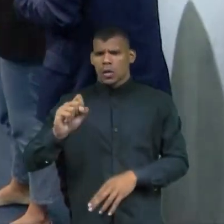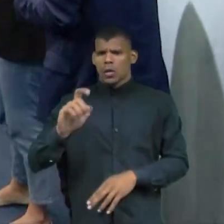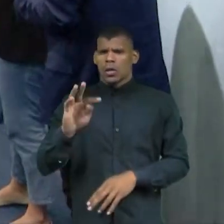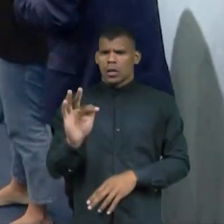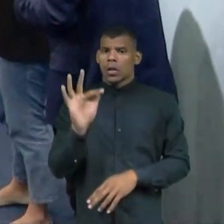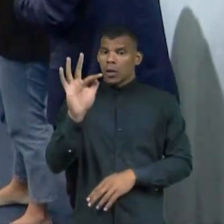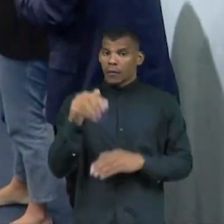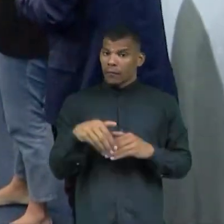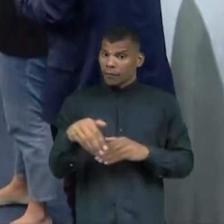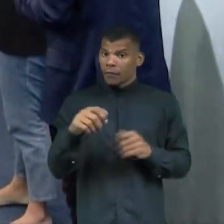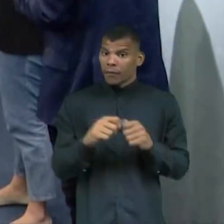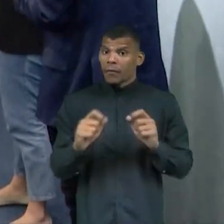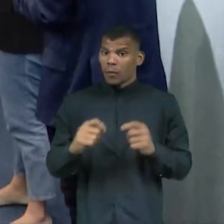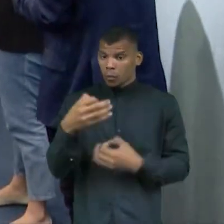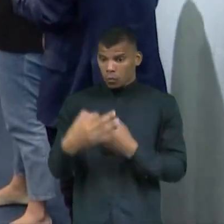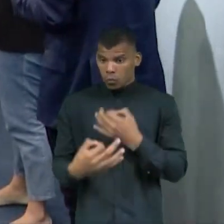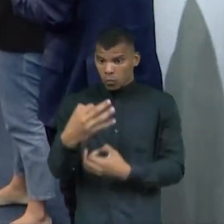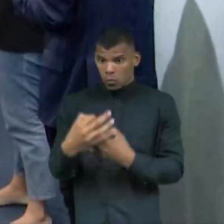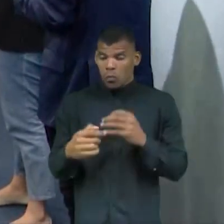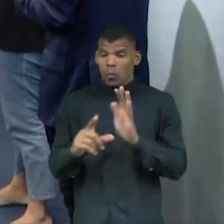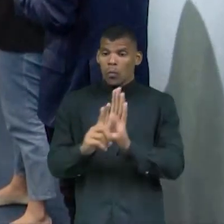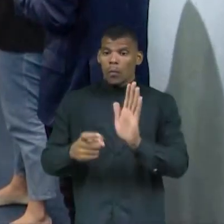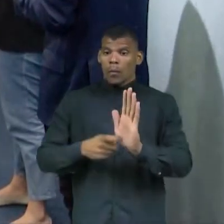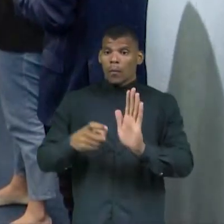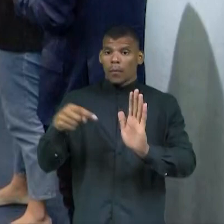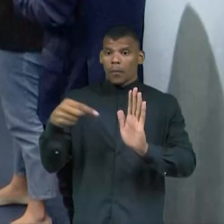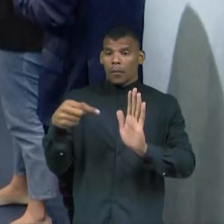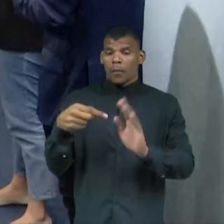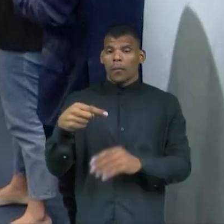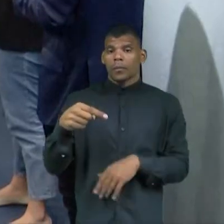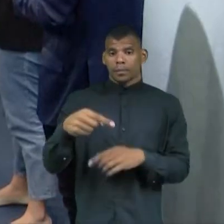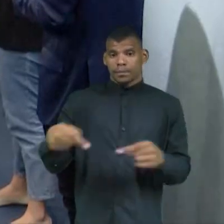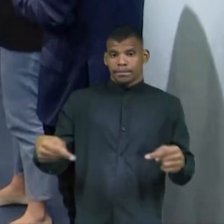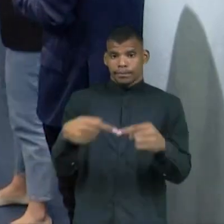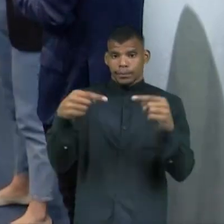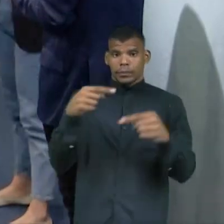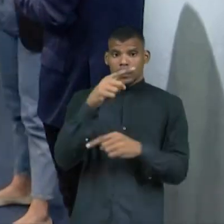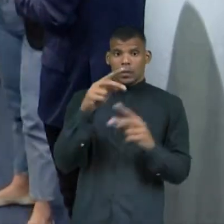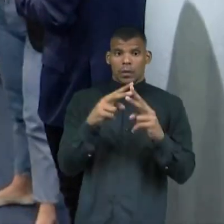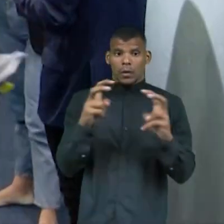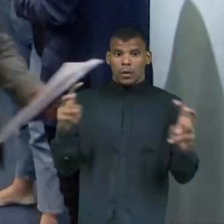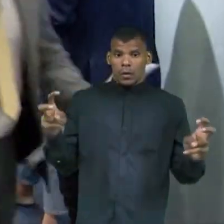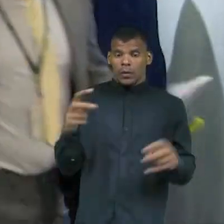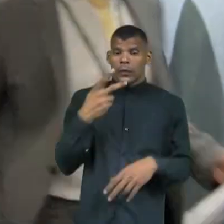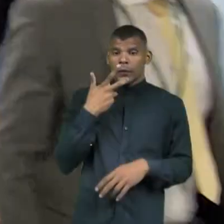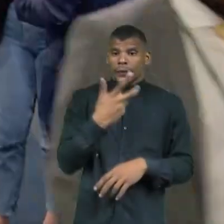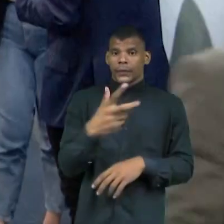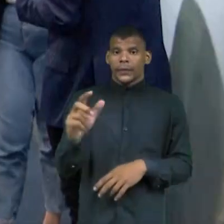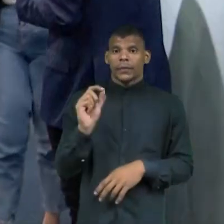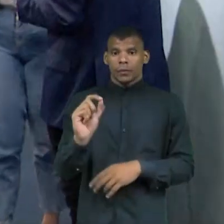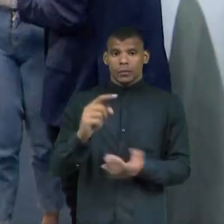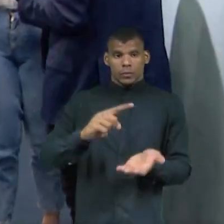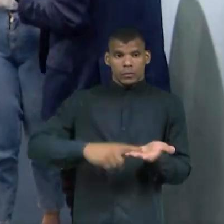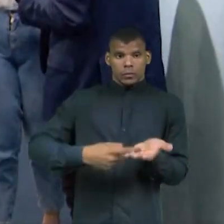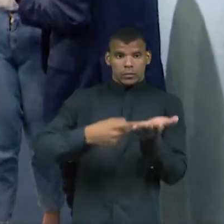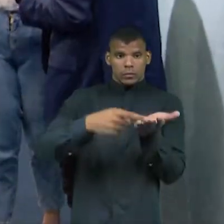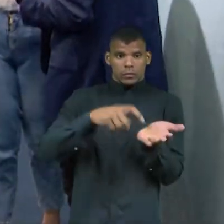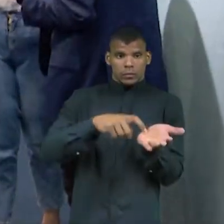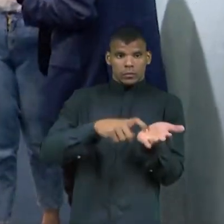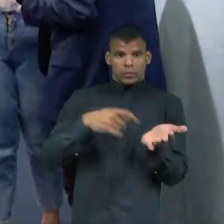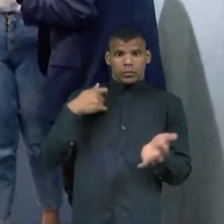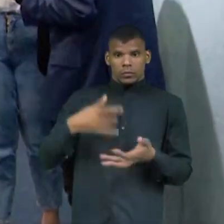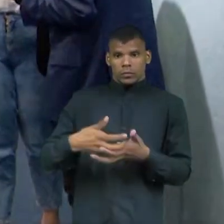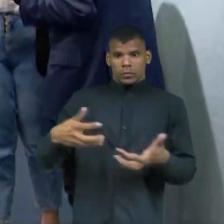fez um julgado de uma lei deste viés em Santa Catarina, dizendo que os contratos com idosos